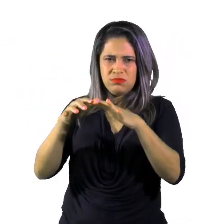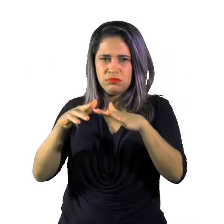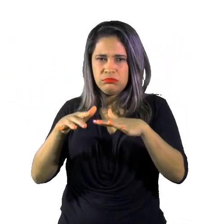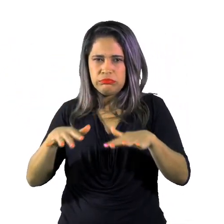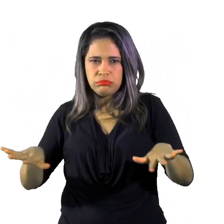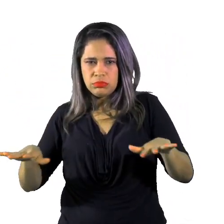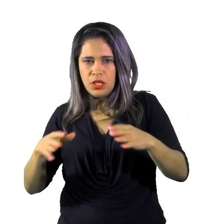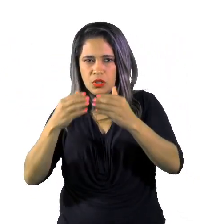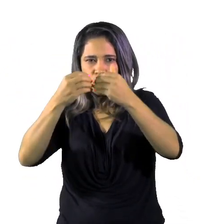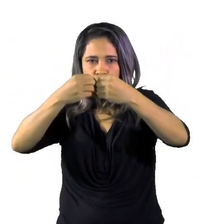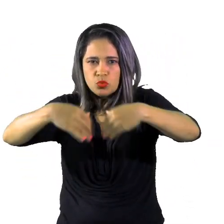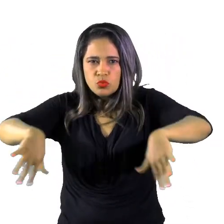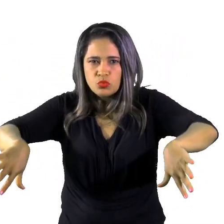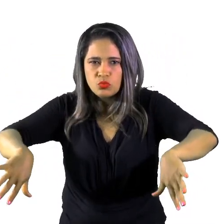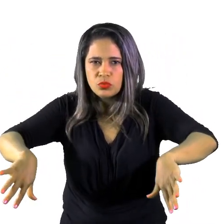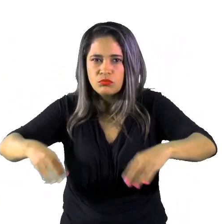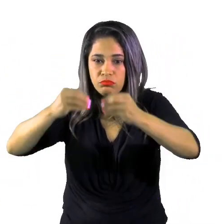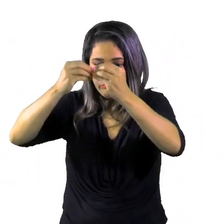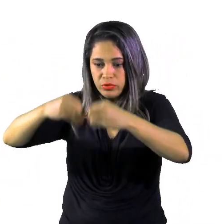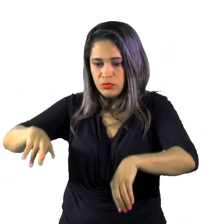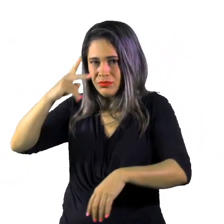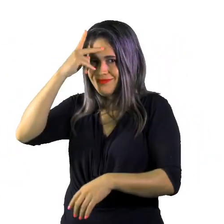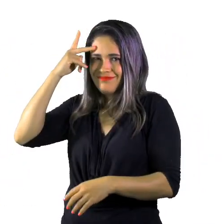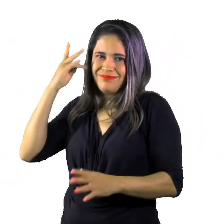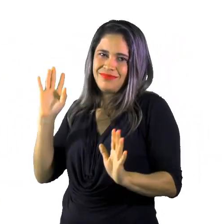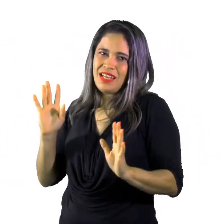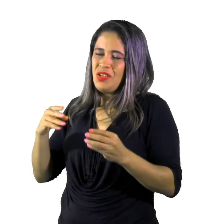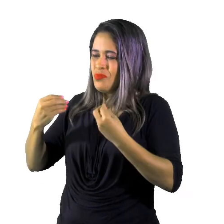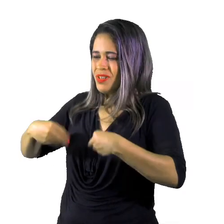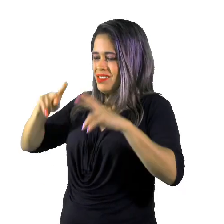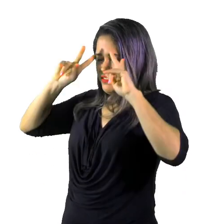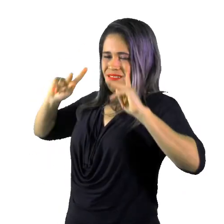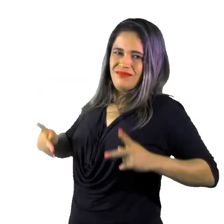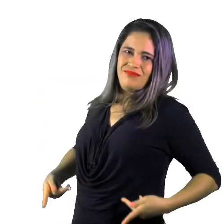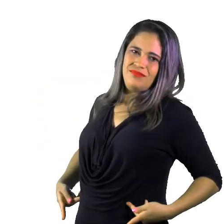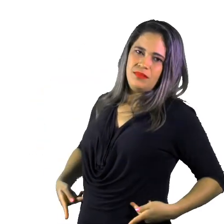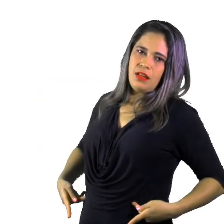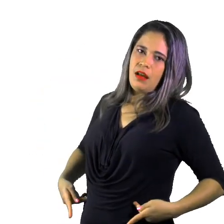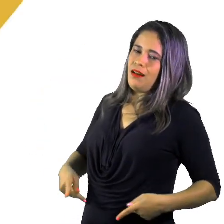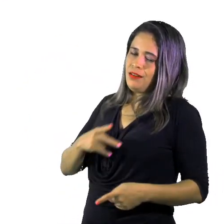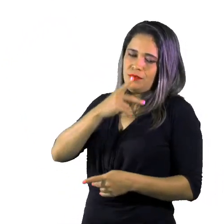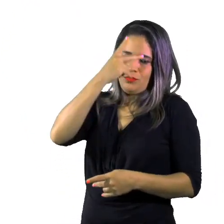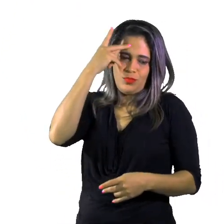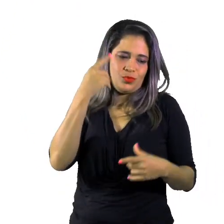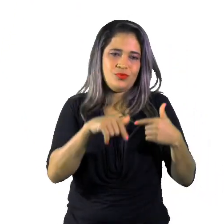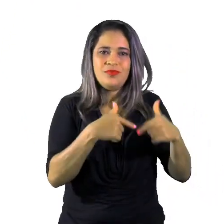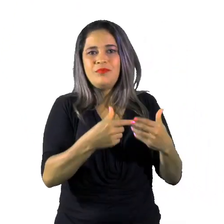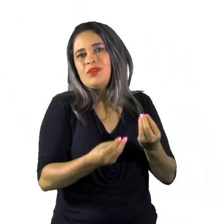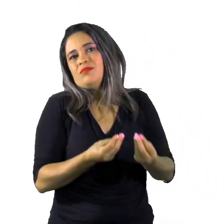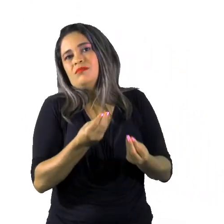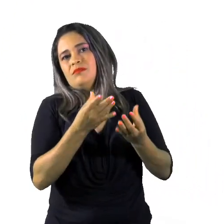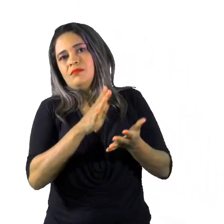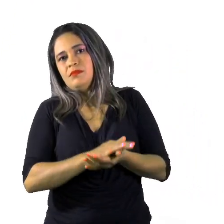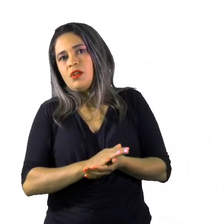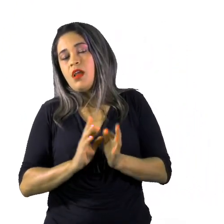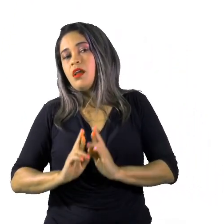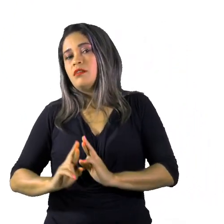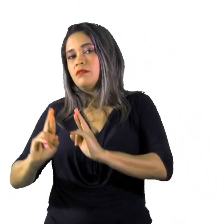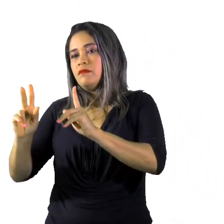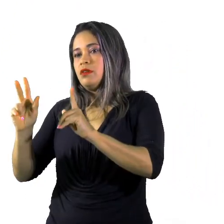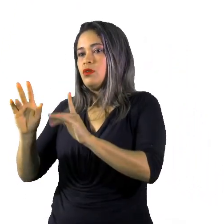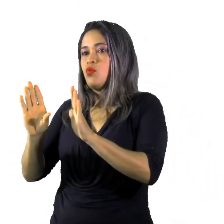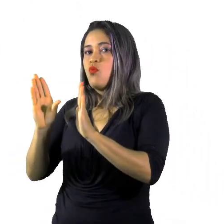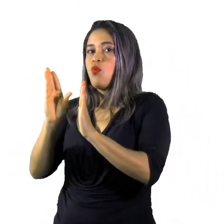Na estrutura do trabalho, não precisa mais do ser humano, então acaba gerando desemprego. A diferença do outro conceito,